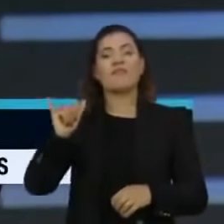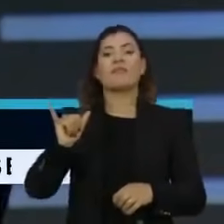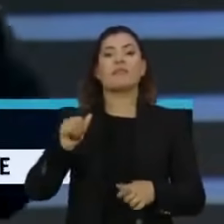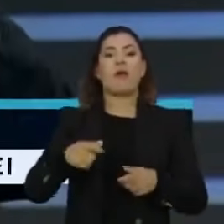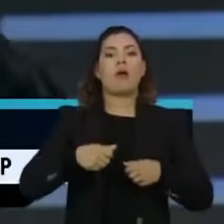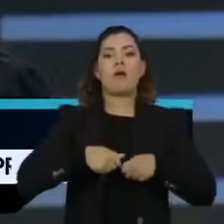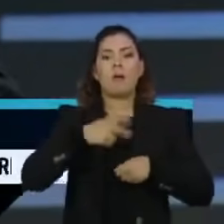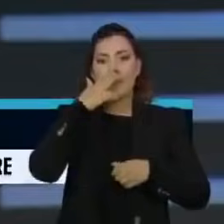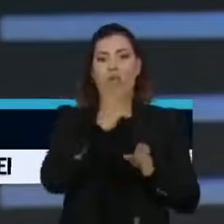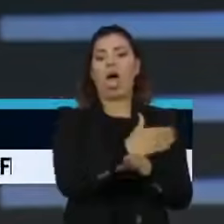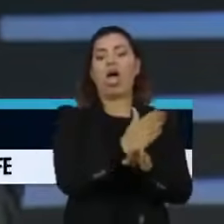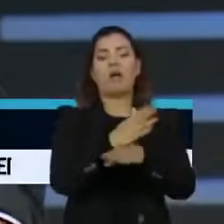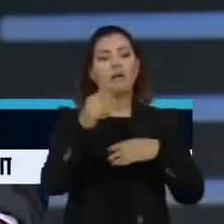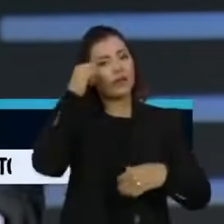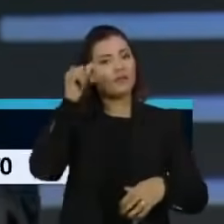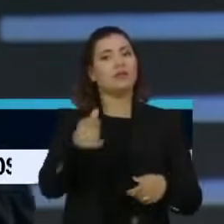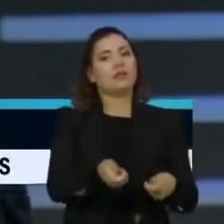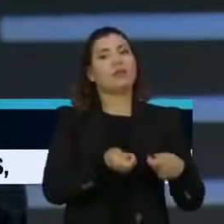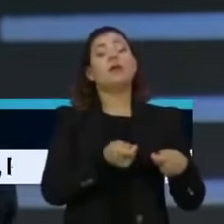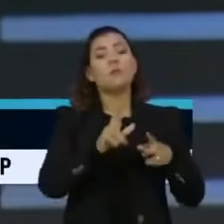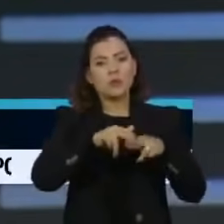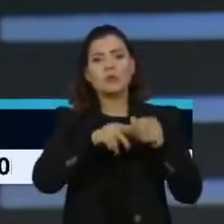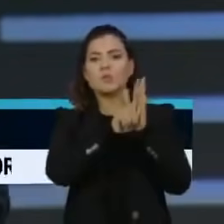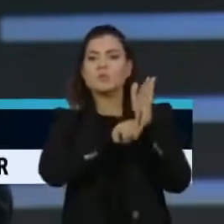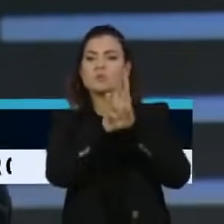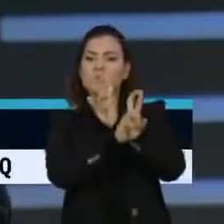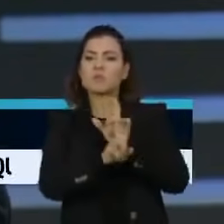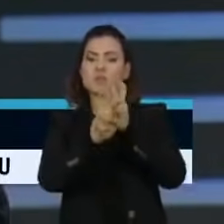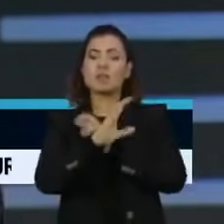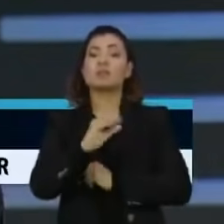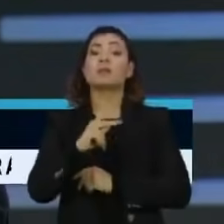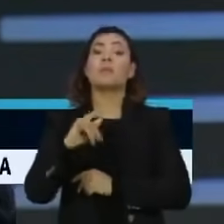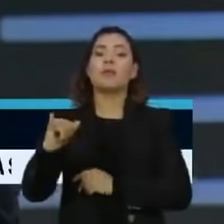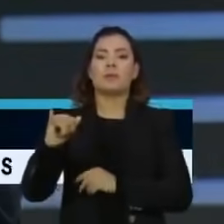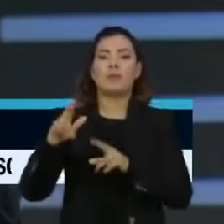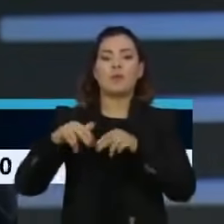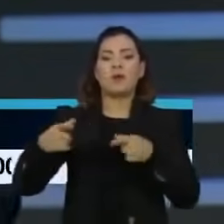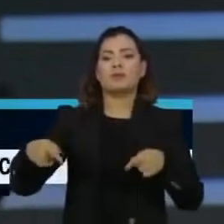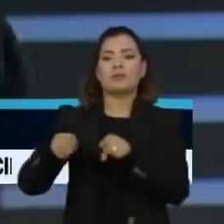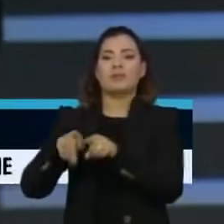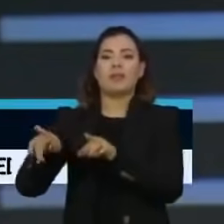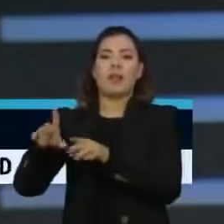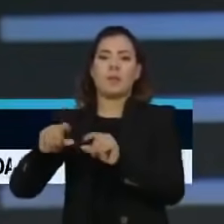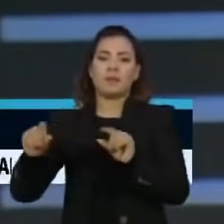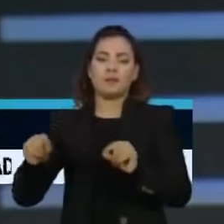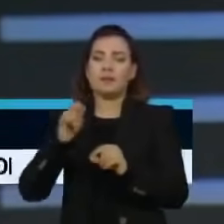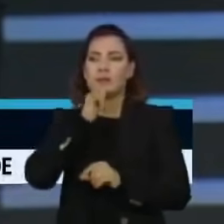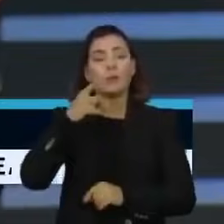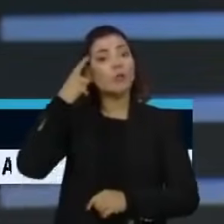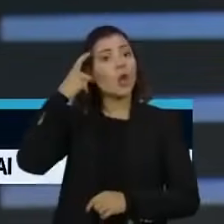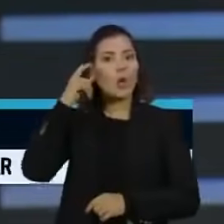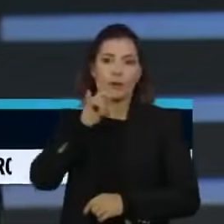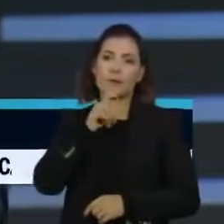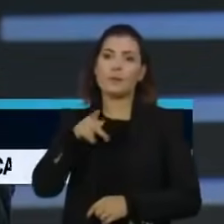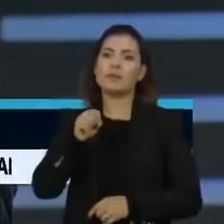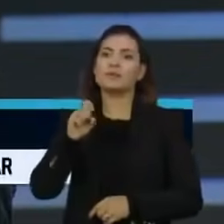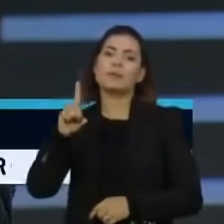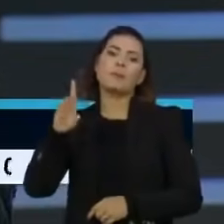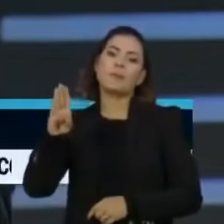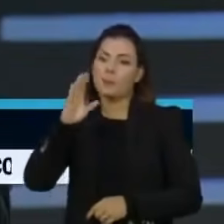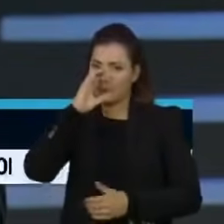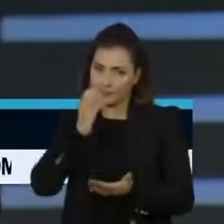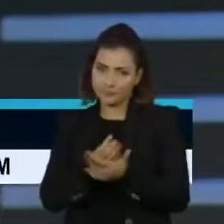acelerador e amarra em a CPI com seus partidos em Brasília então será o PSDB Dória chutando